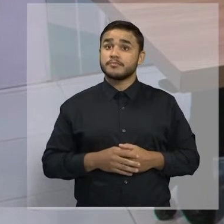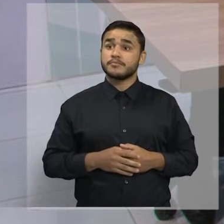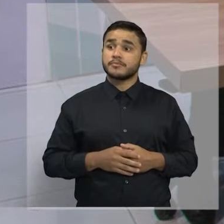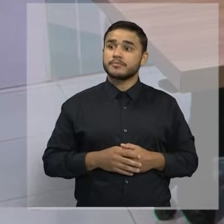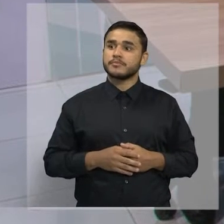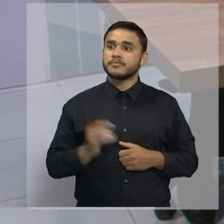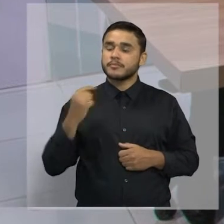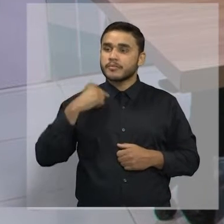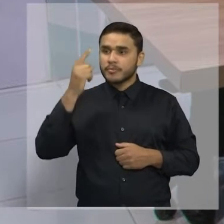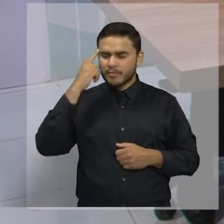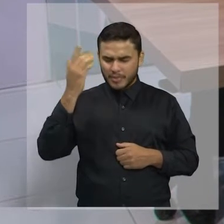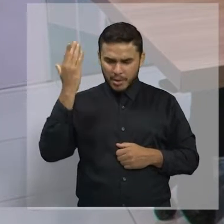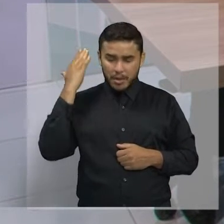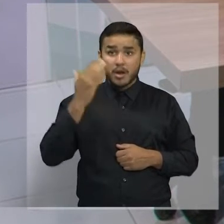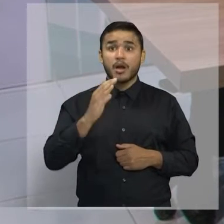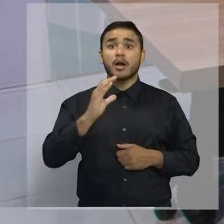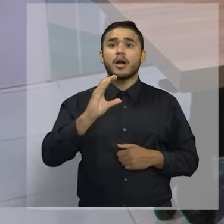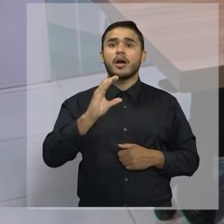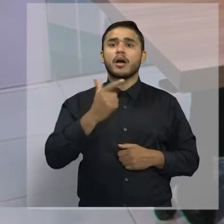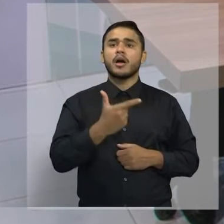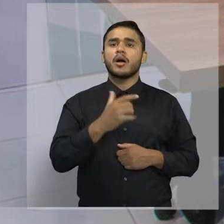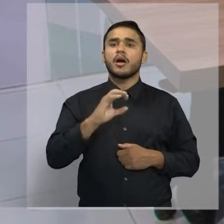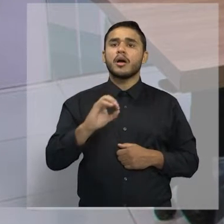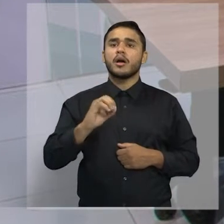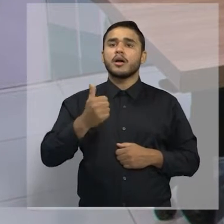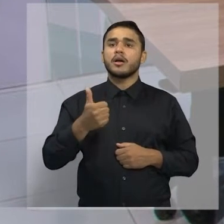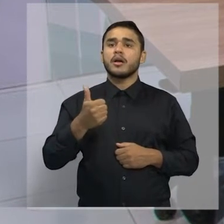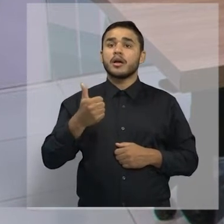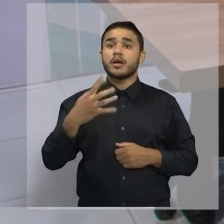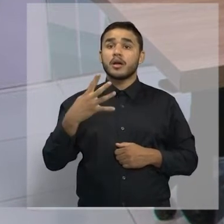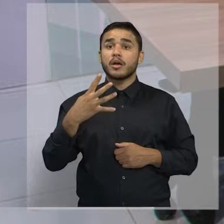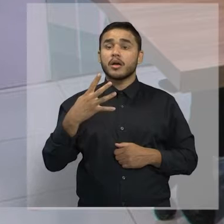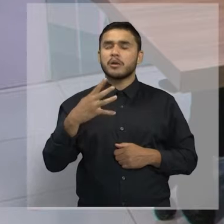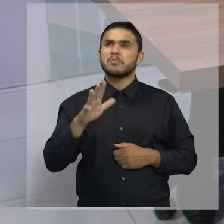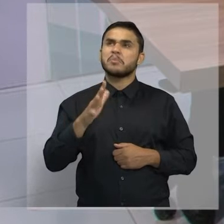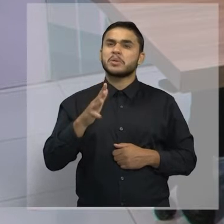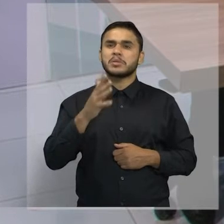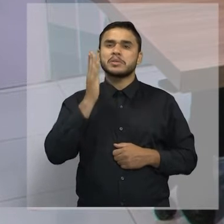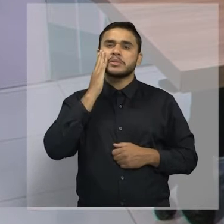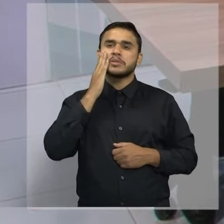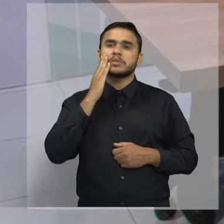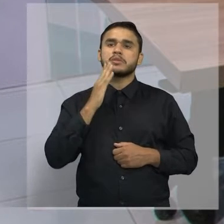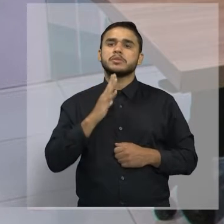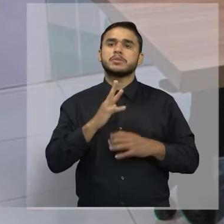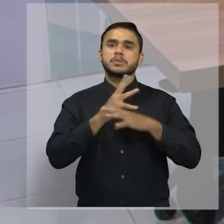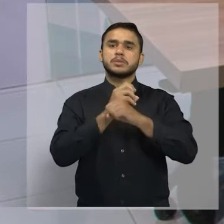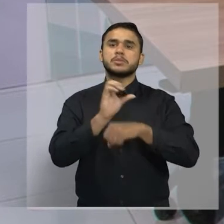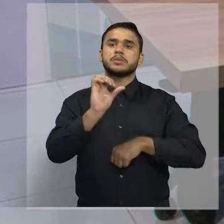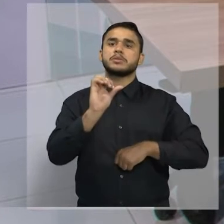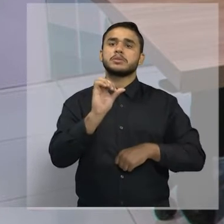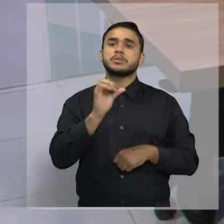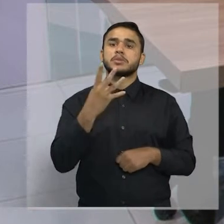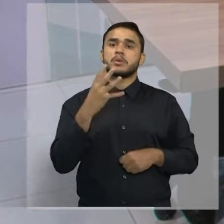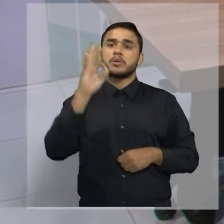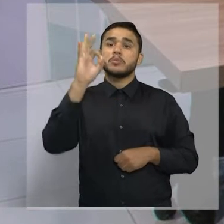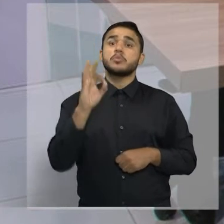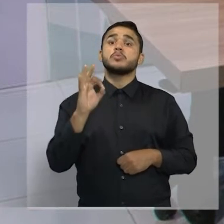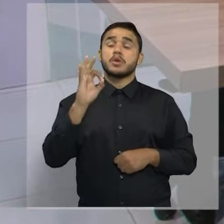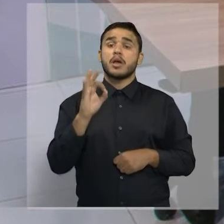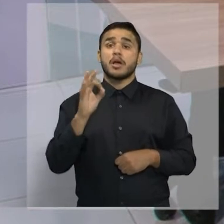o salário fazia parte da massa de renda da família por volta de 64%. Em